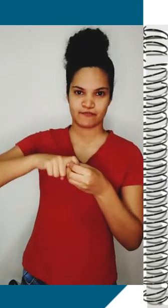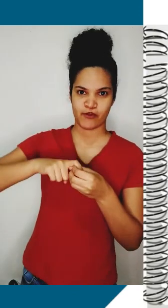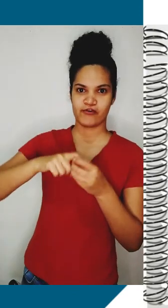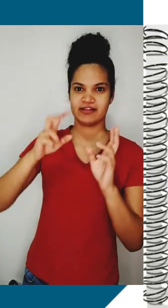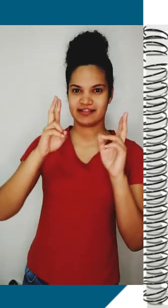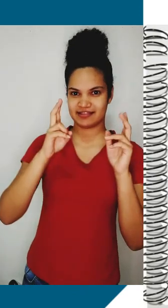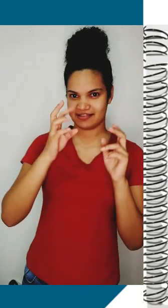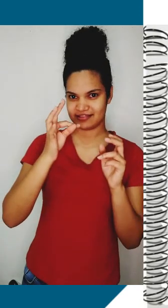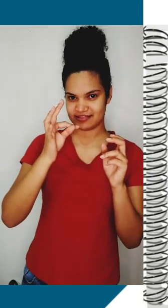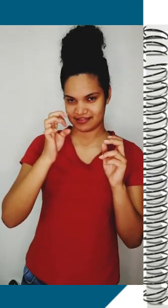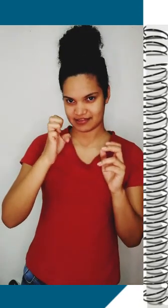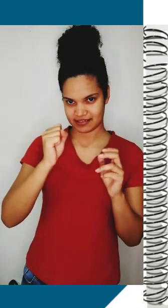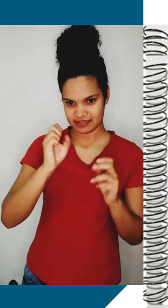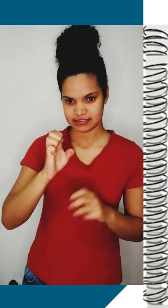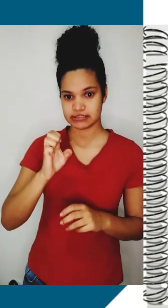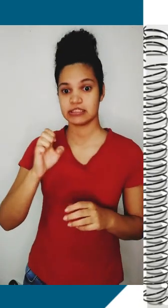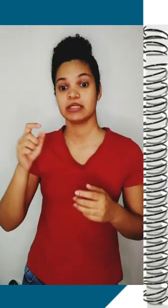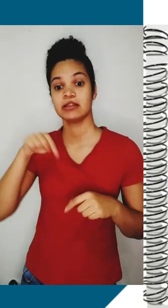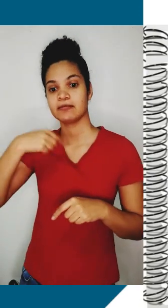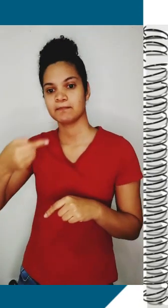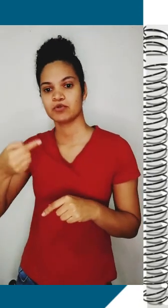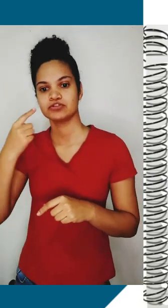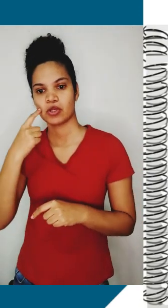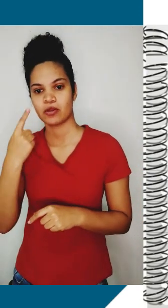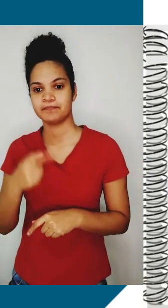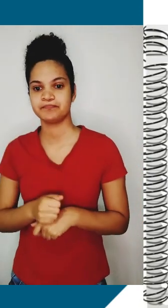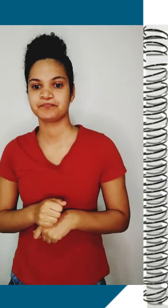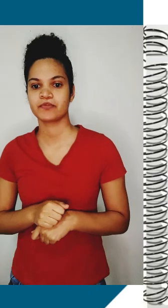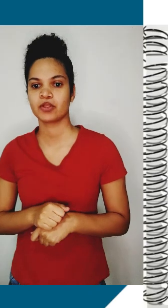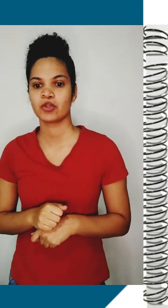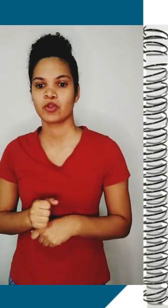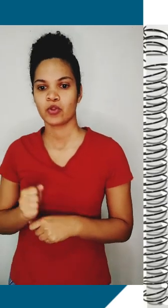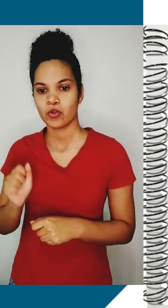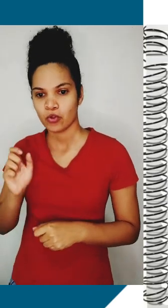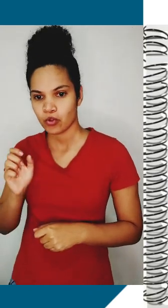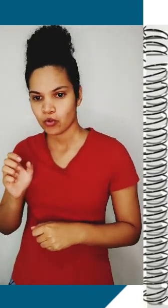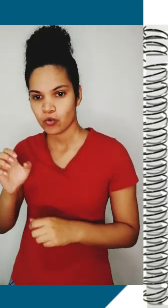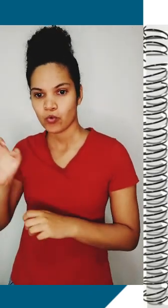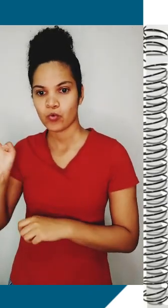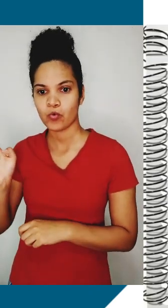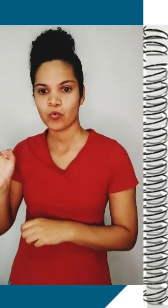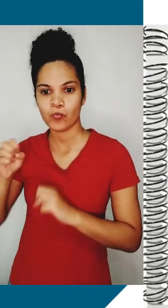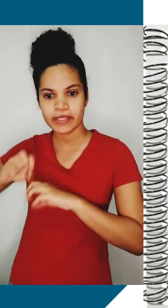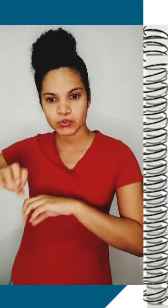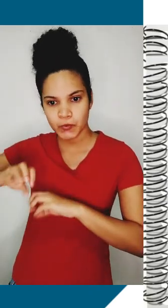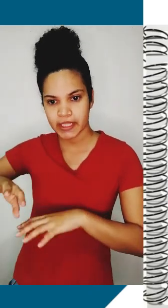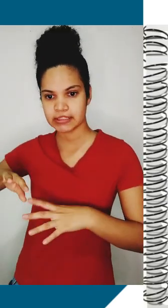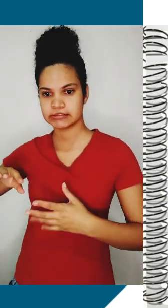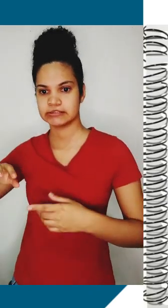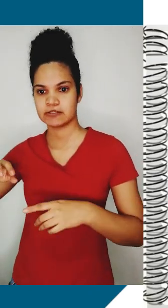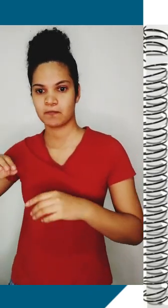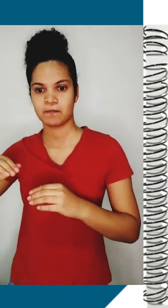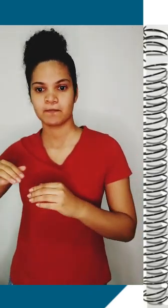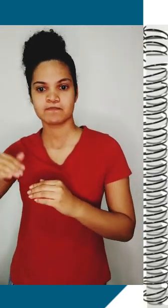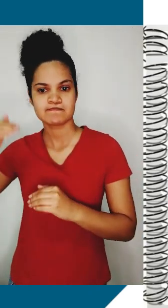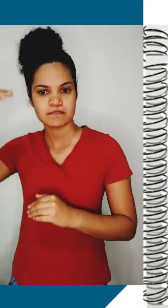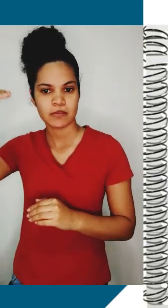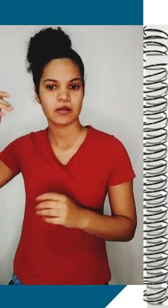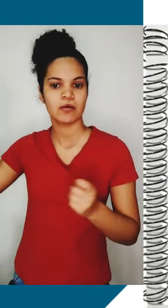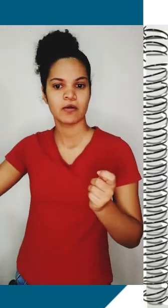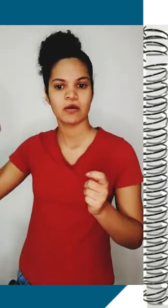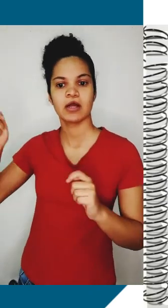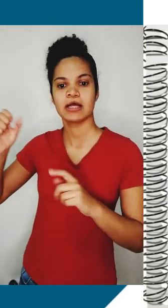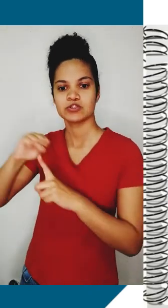no desfecho. Com educação e maior efetividade da atuação do Estado no combate ao crime, a sociedade